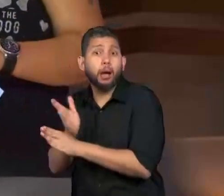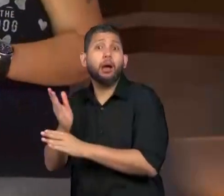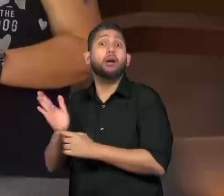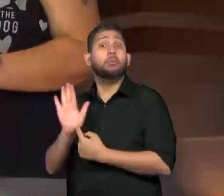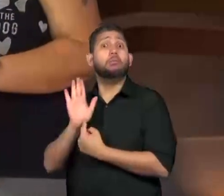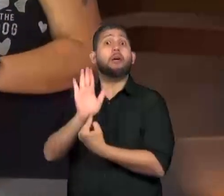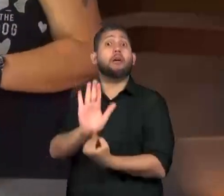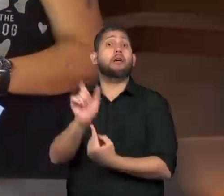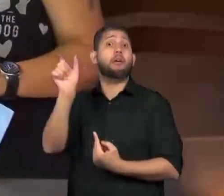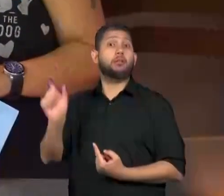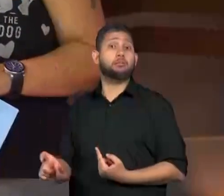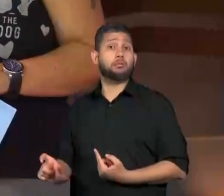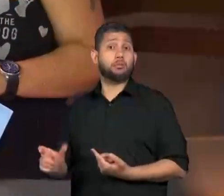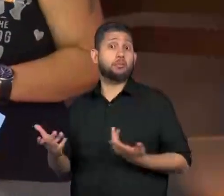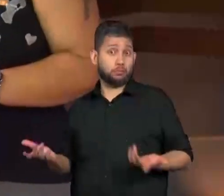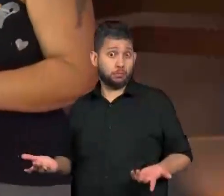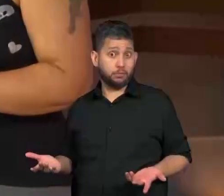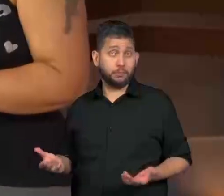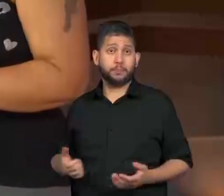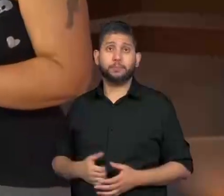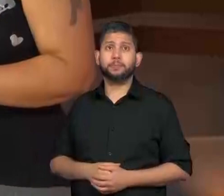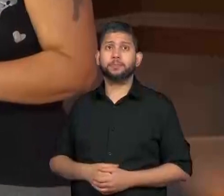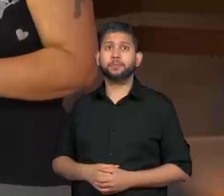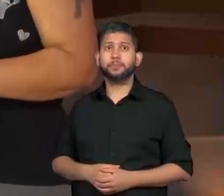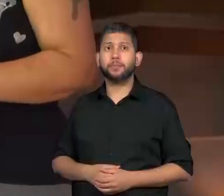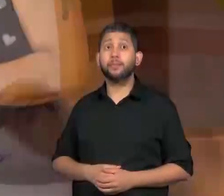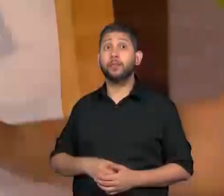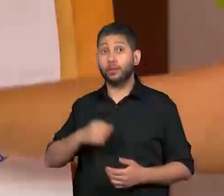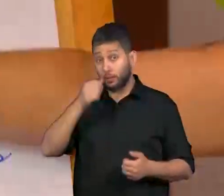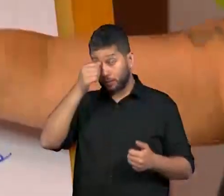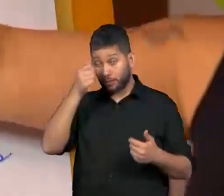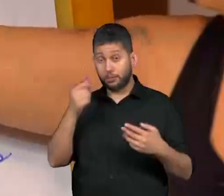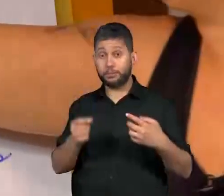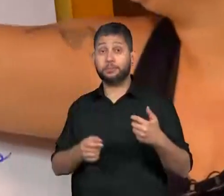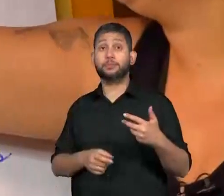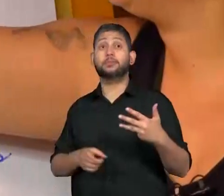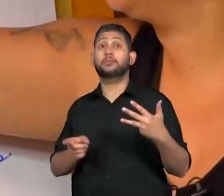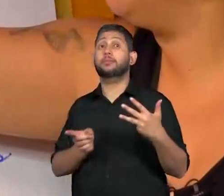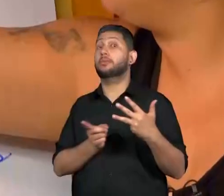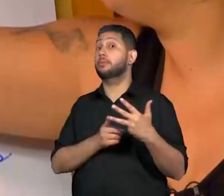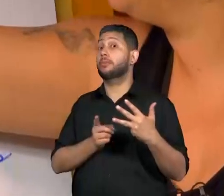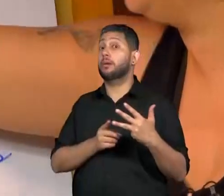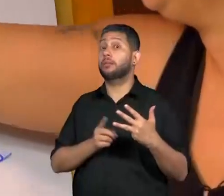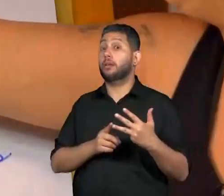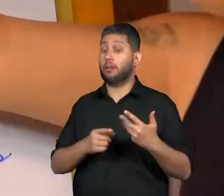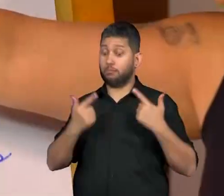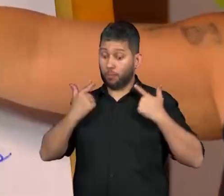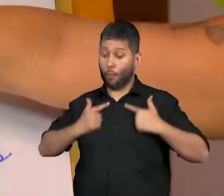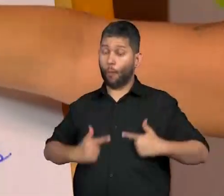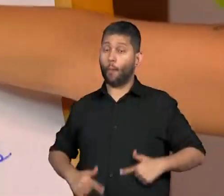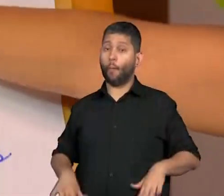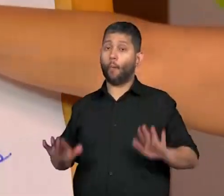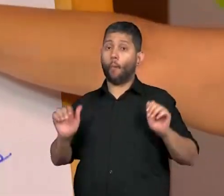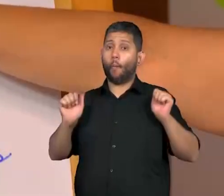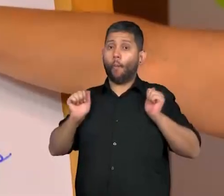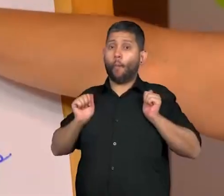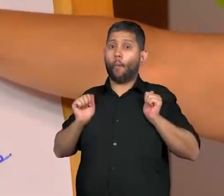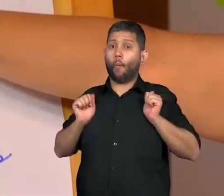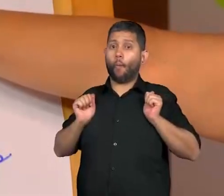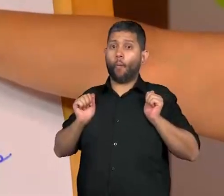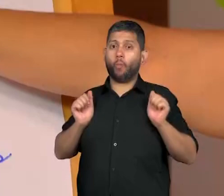que propôs aquela pesquisa. Continuando, importantíssimo isso aqui, ó,